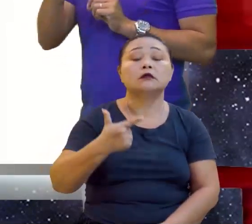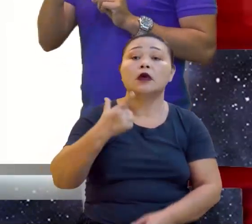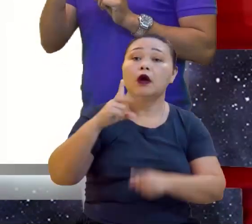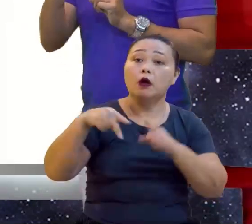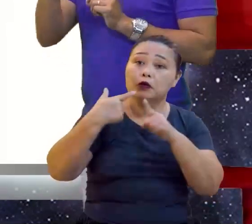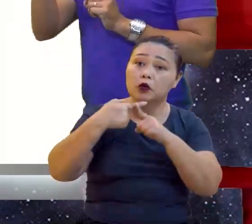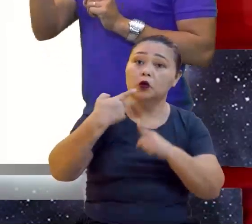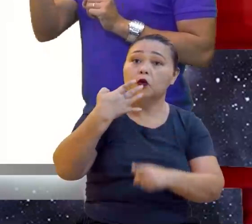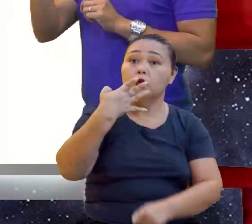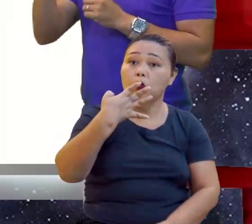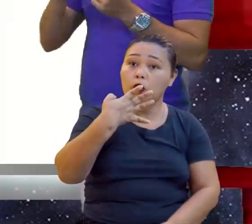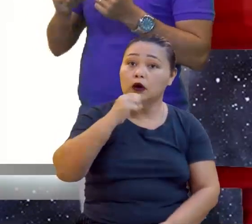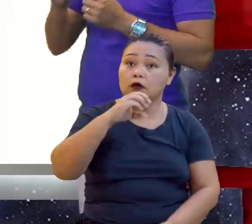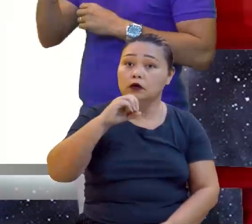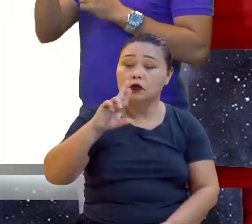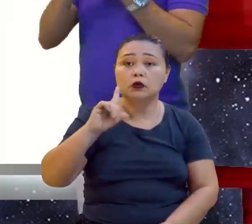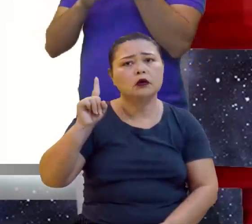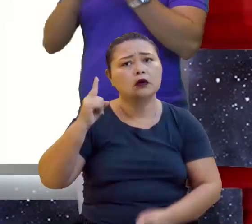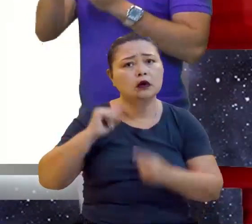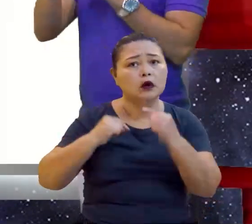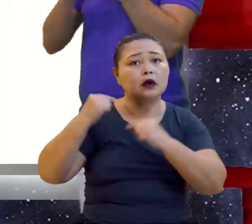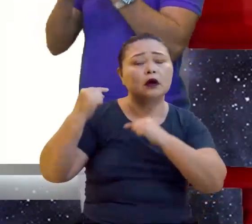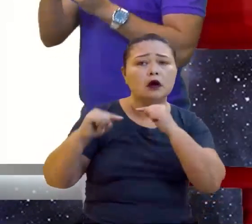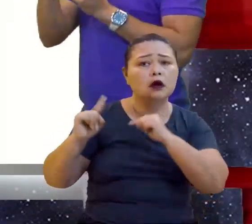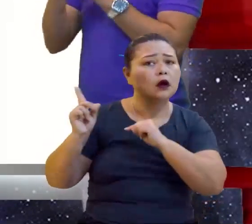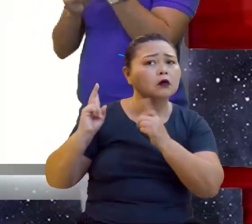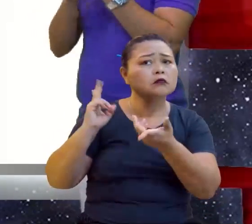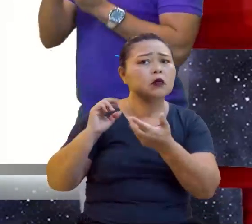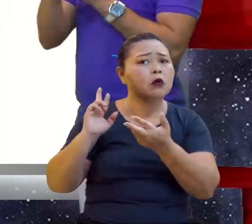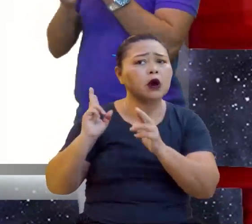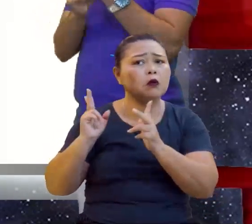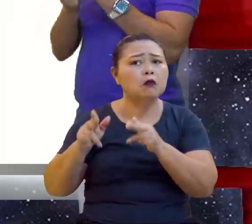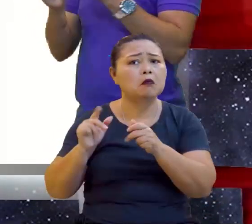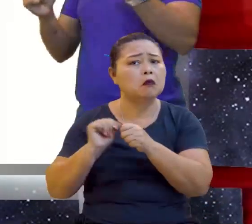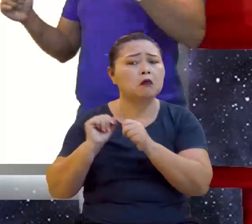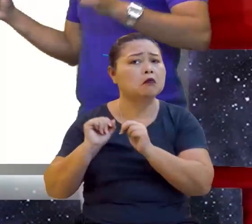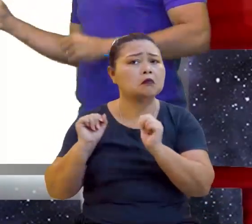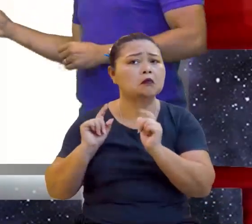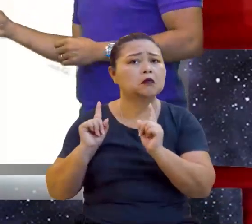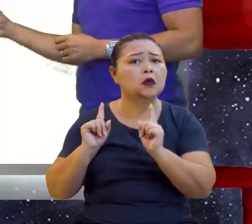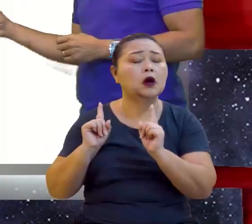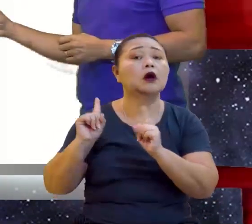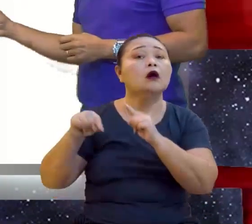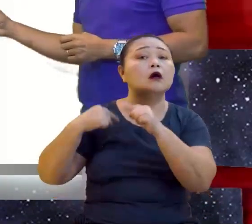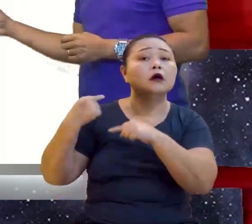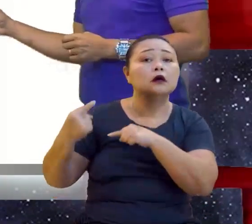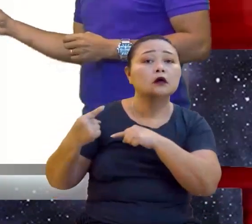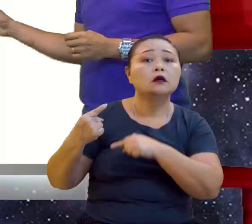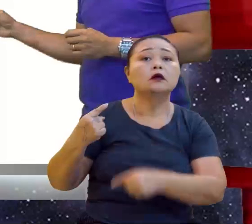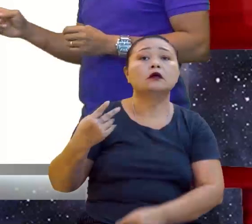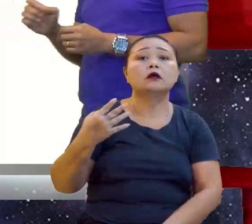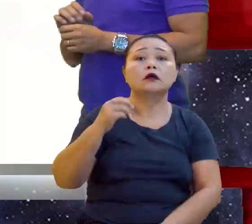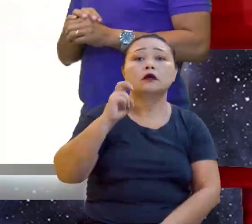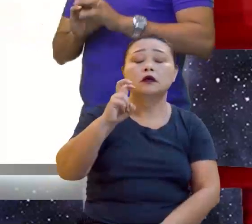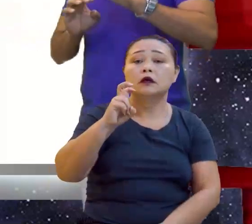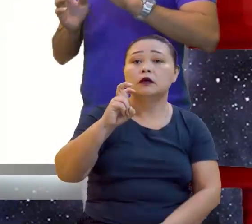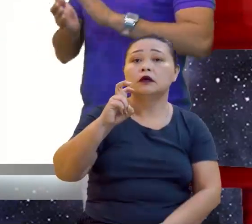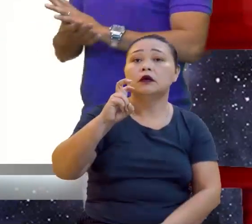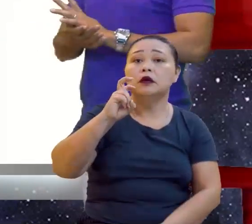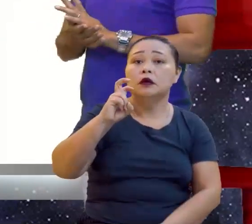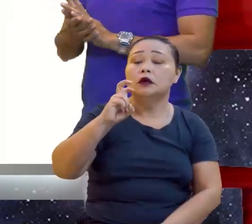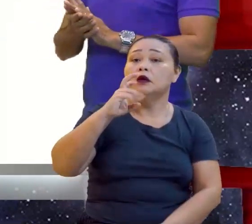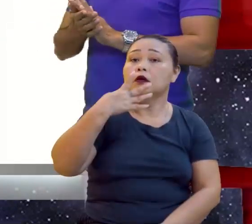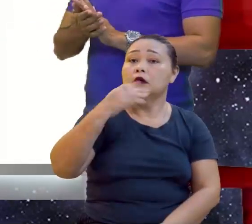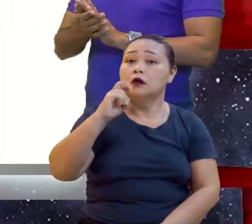480. Opa, 560, 480. Não é o mesmo aumento, não é gradativo. Aí depois vai para 5.440, só